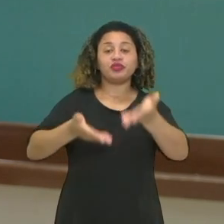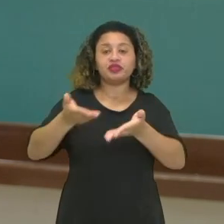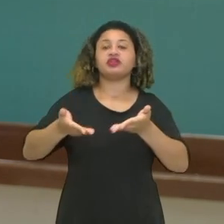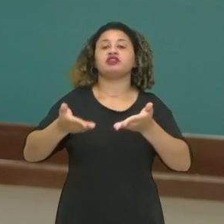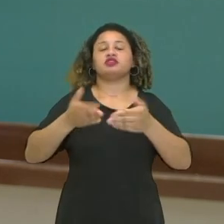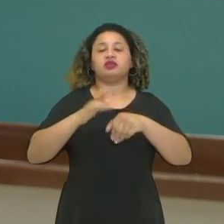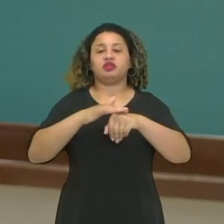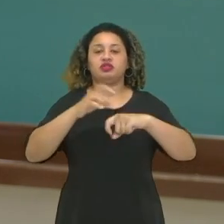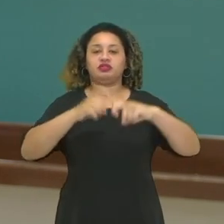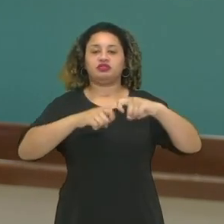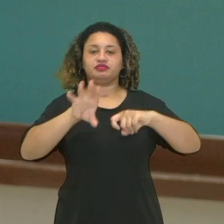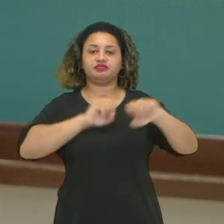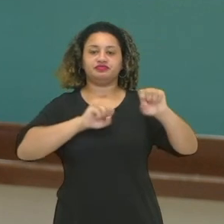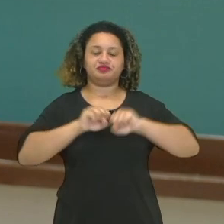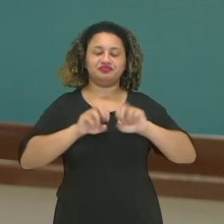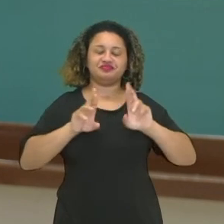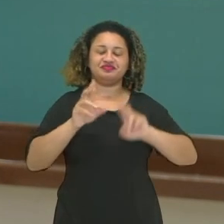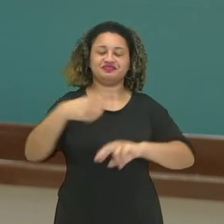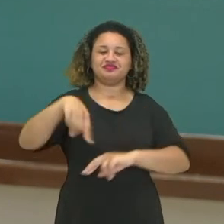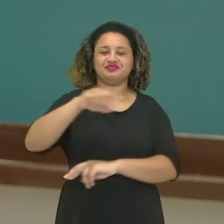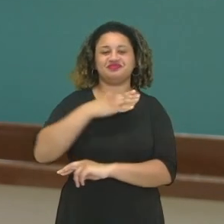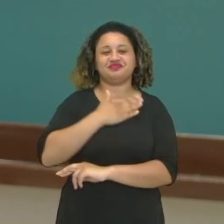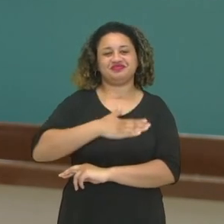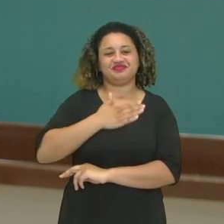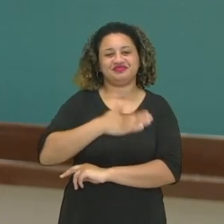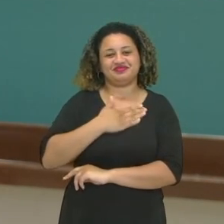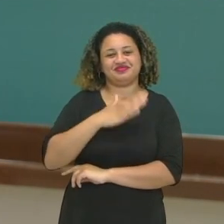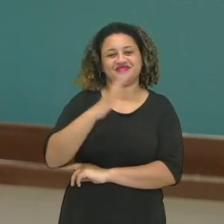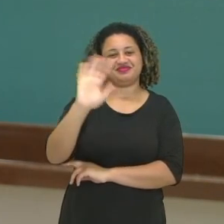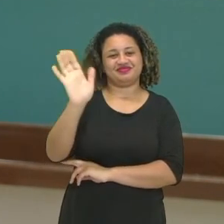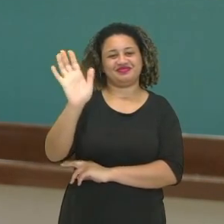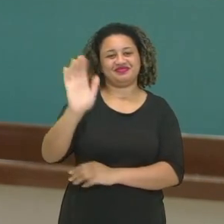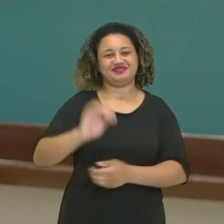das ISTs. Espero que vocês tenham gostado.